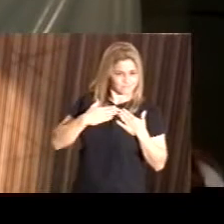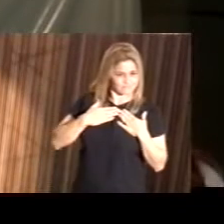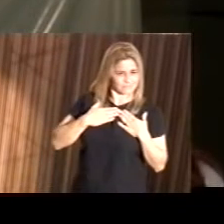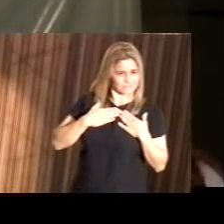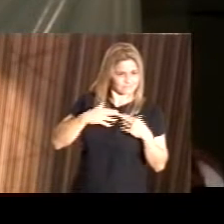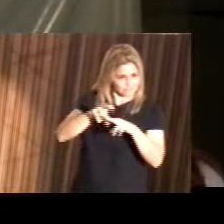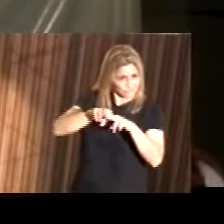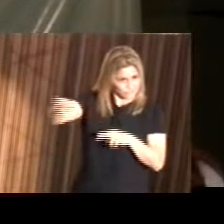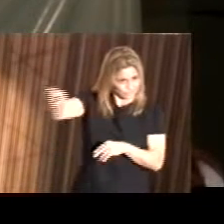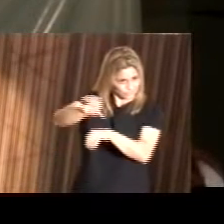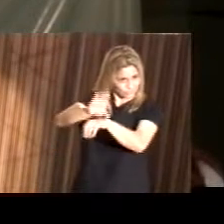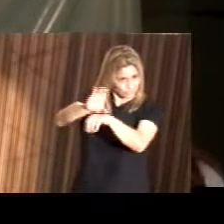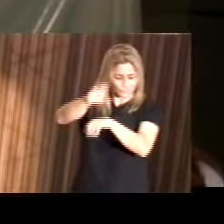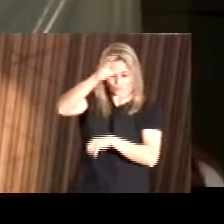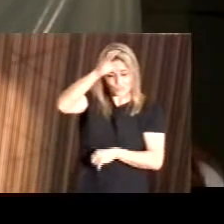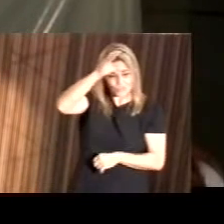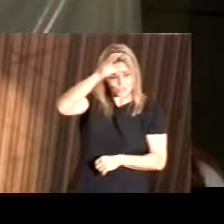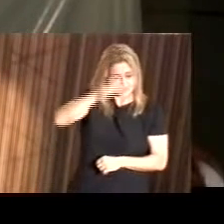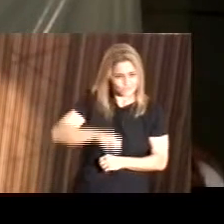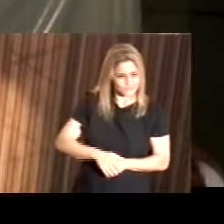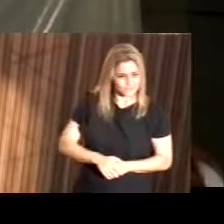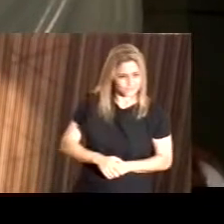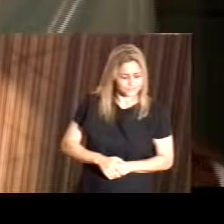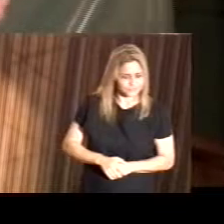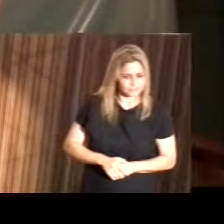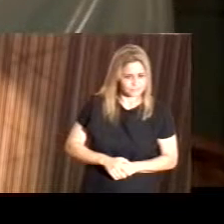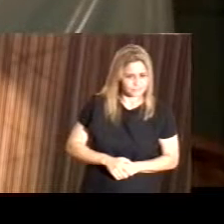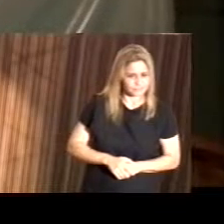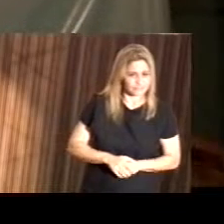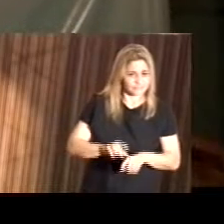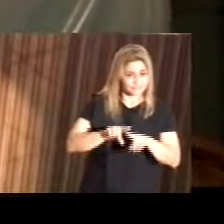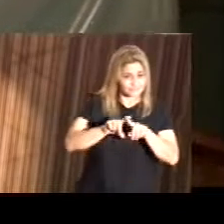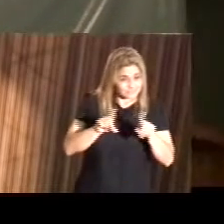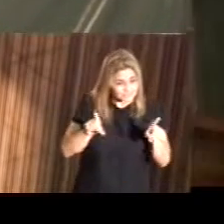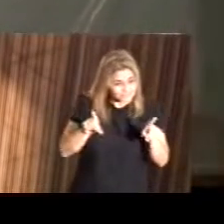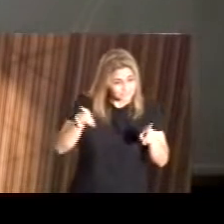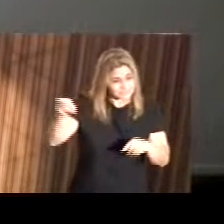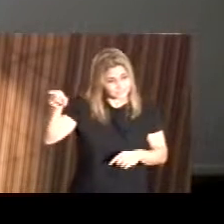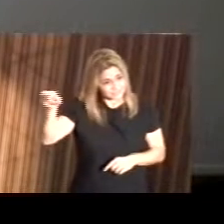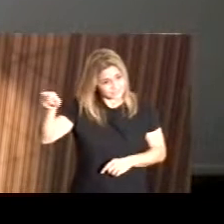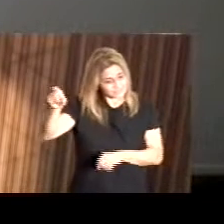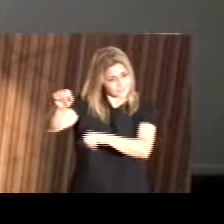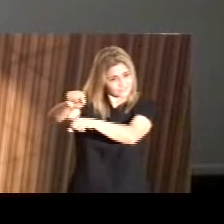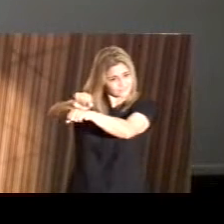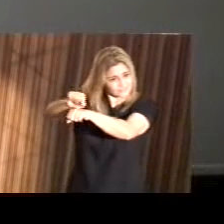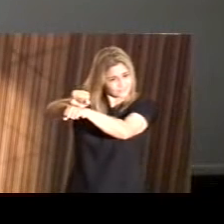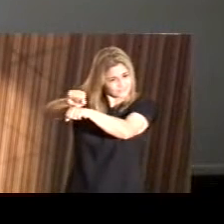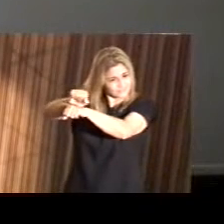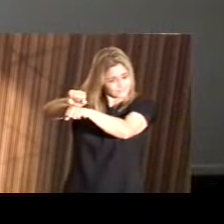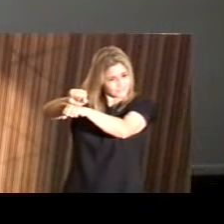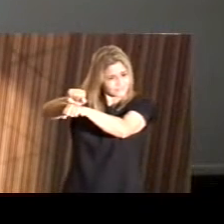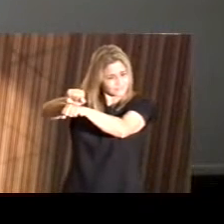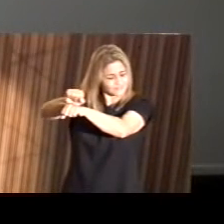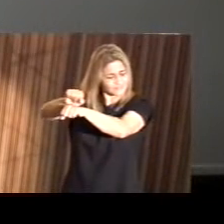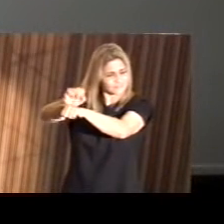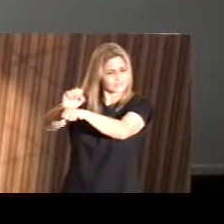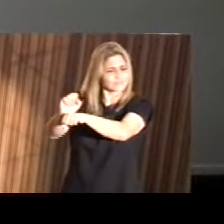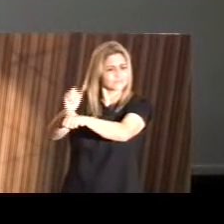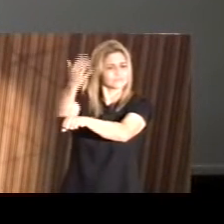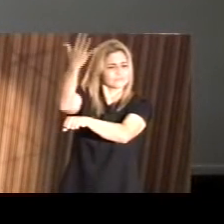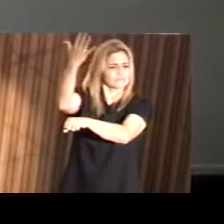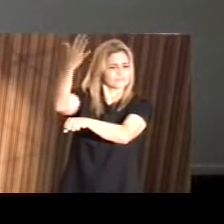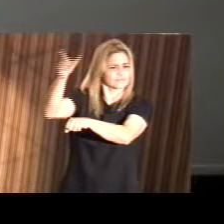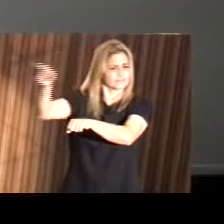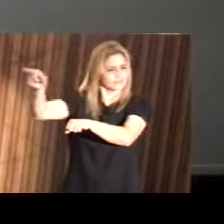vida. Mas o seu tio, em determinado momento da